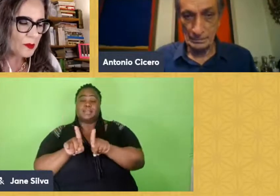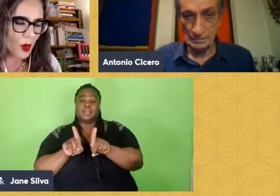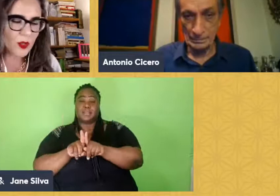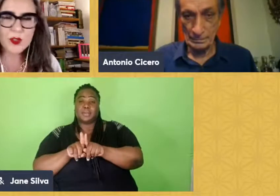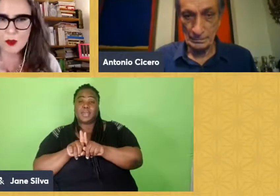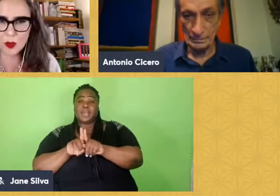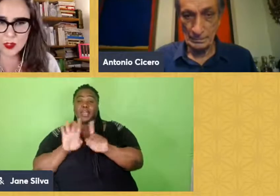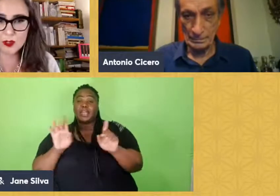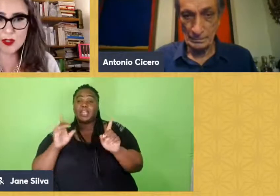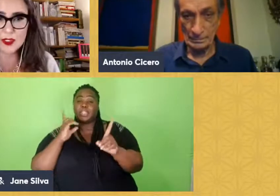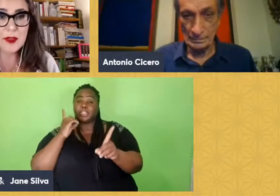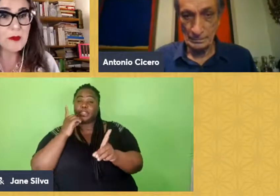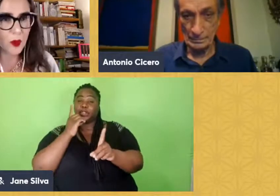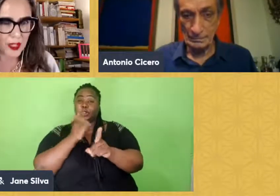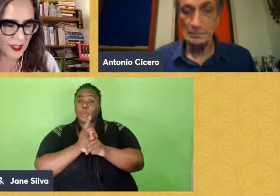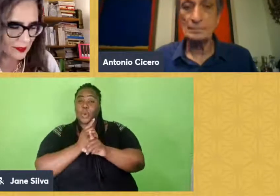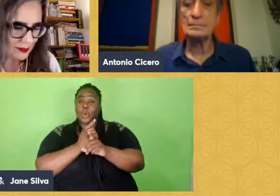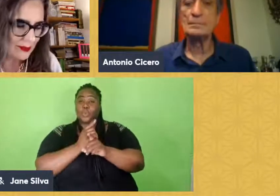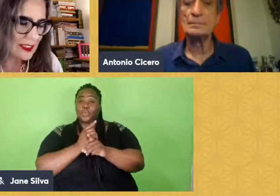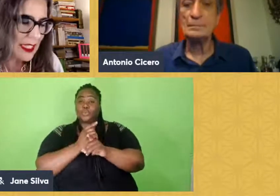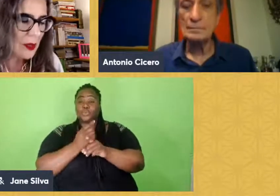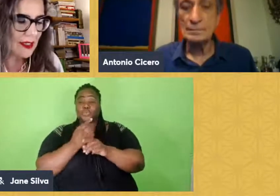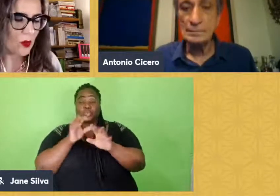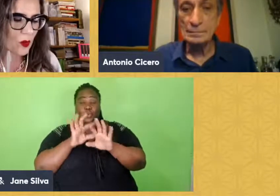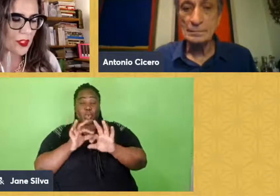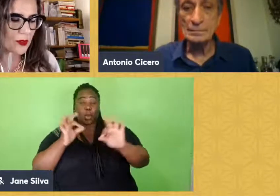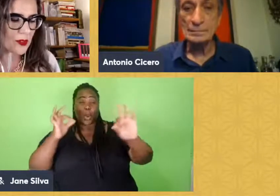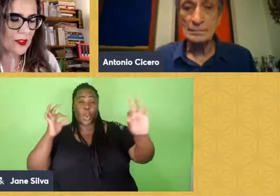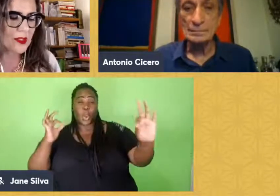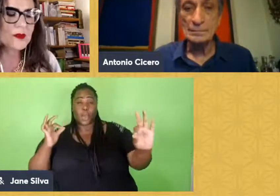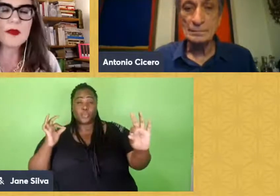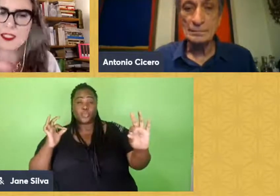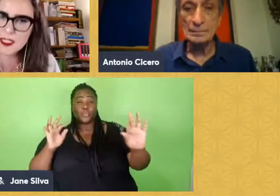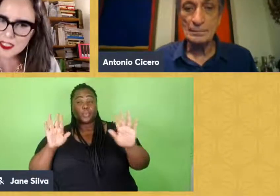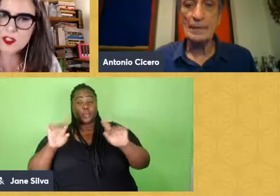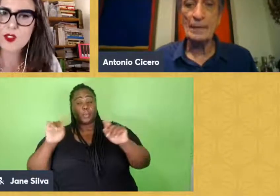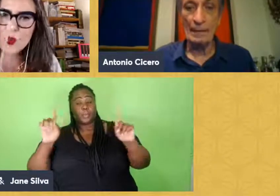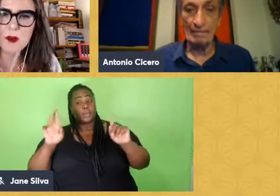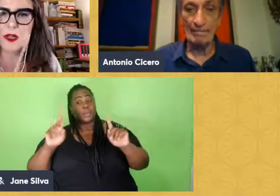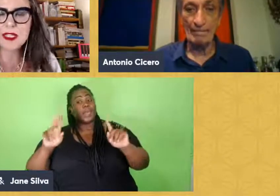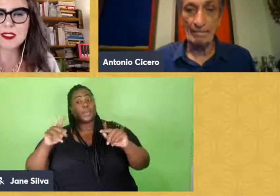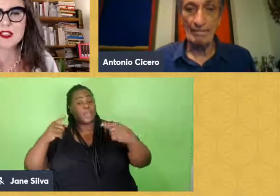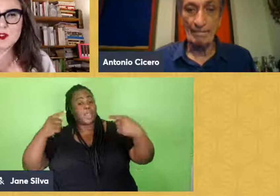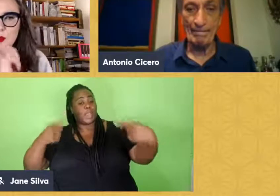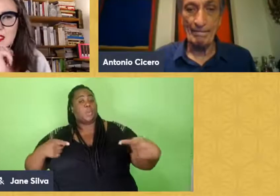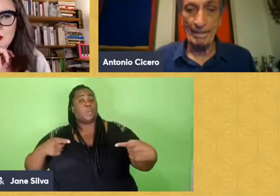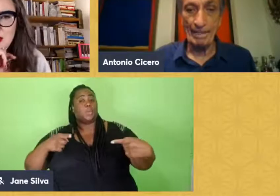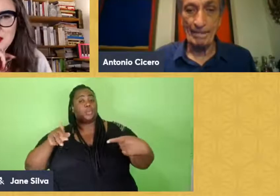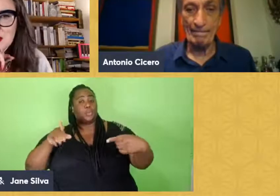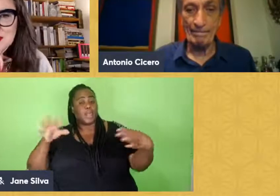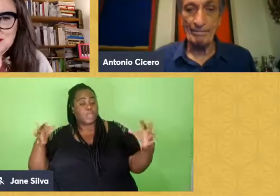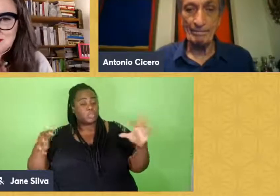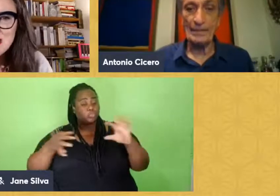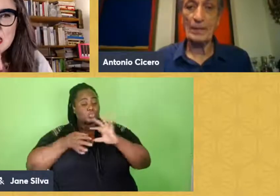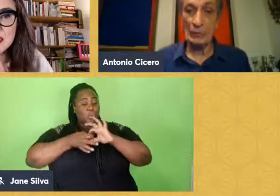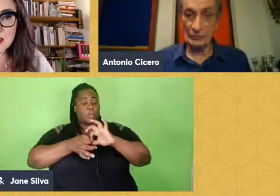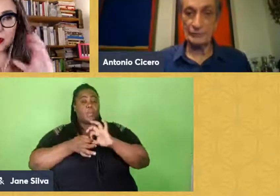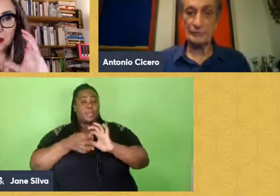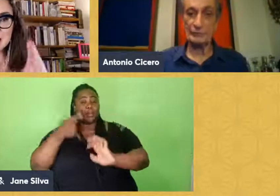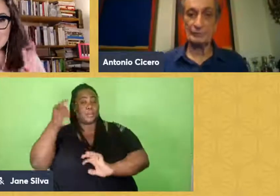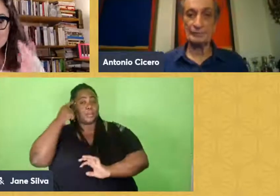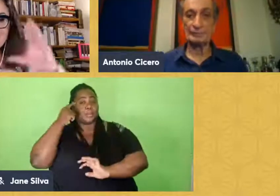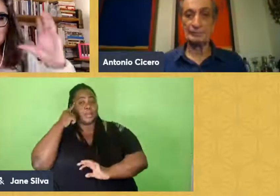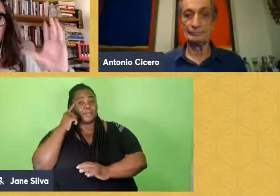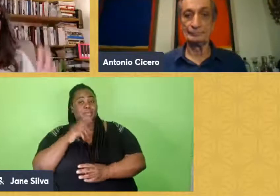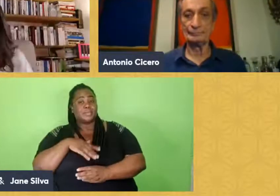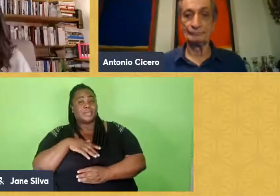também se encontram em polos opostos, embora não antagônicos. mas antes complementares do pensamento. Eu acho Sempre me